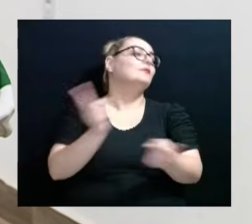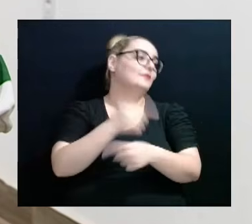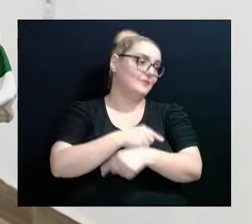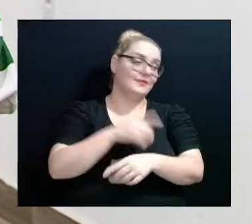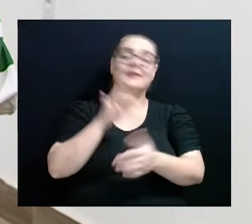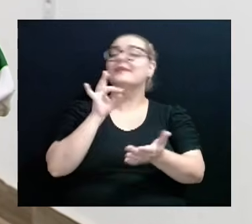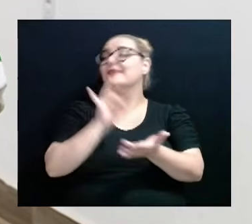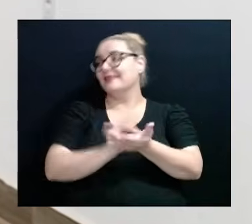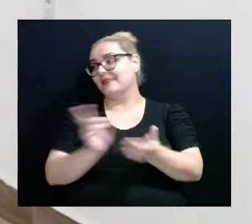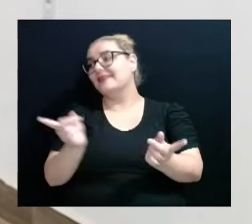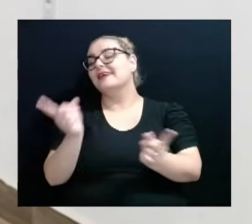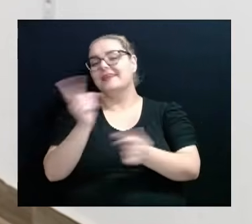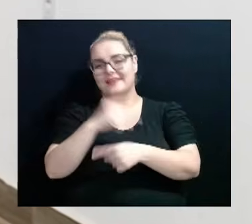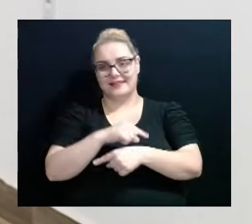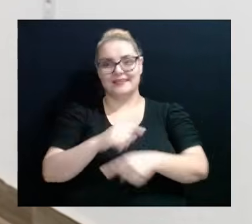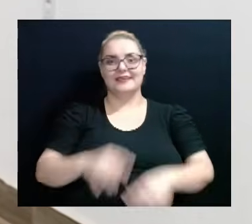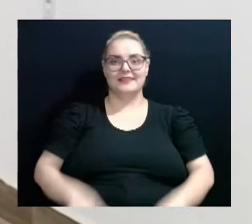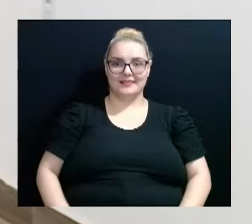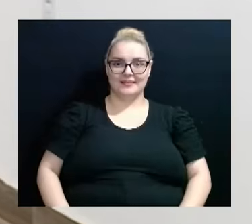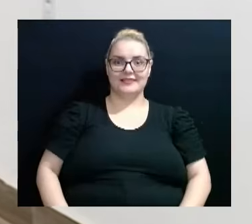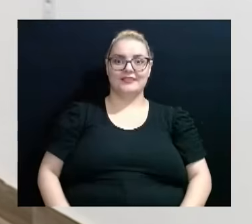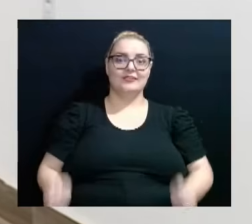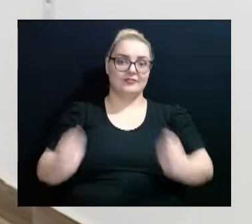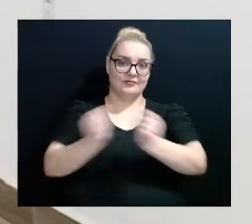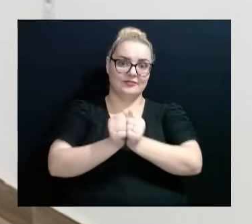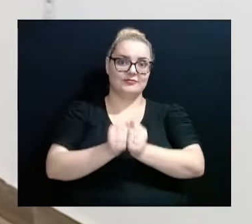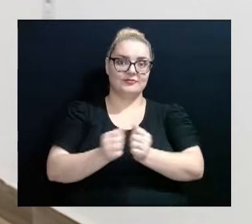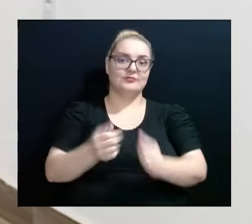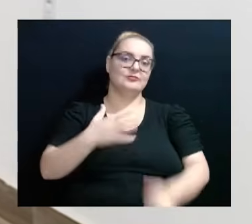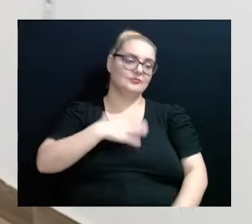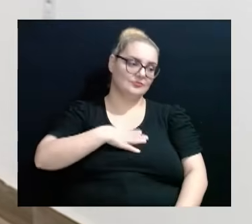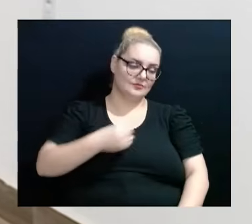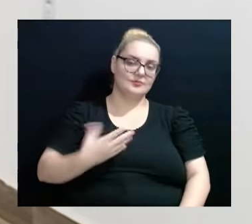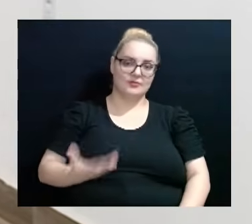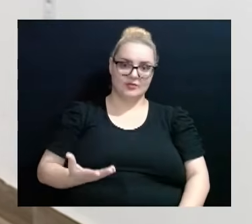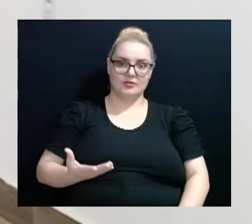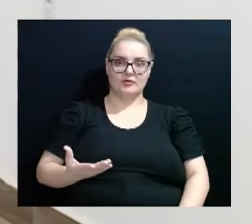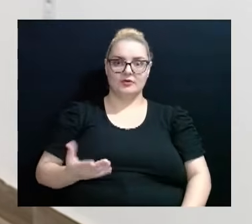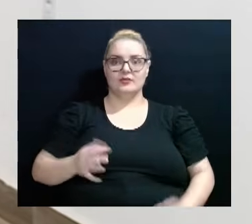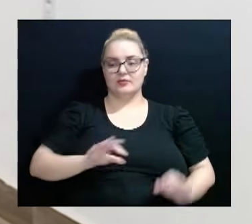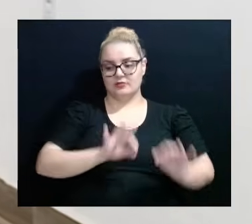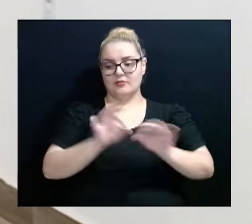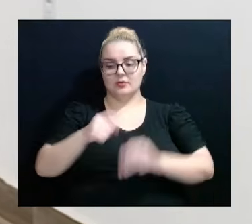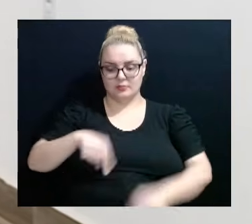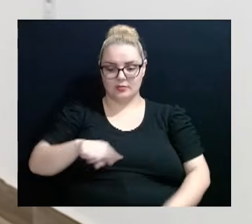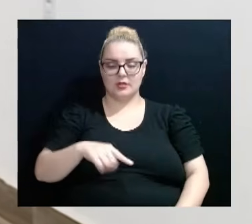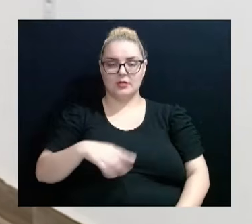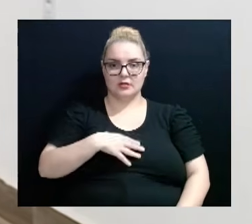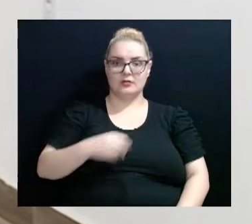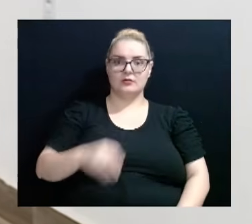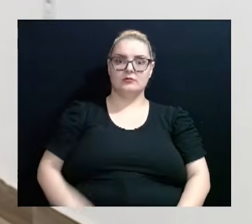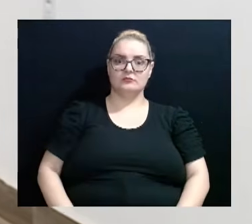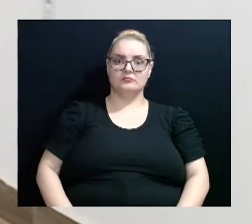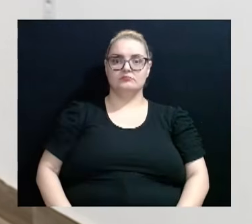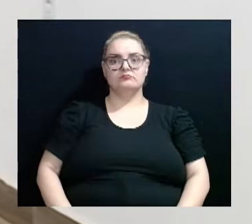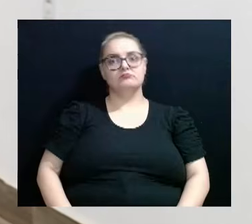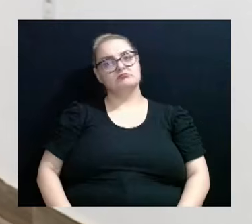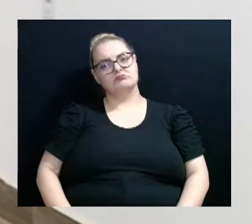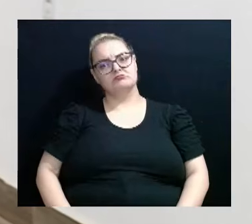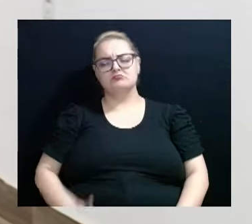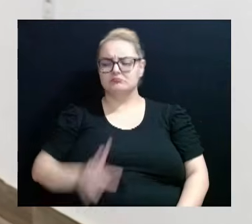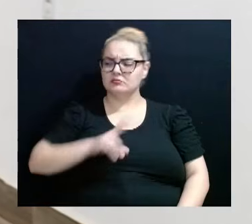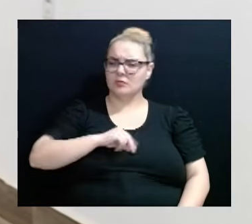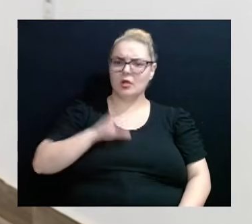junto no pacote. Então foi ao contrário, na verdade. Exatamente. Eu vim junto no pacote, mas para acompanhar